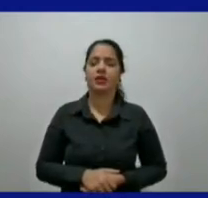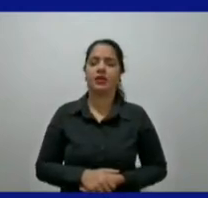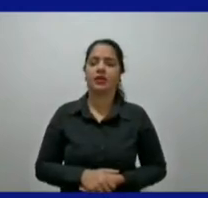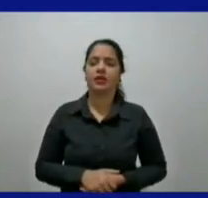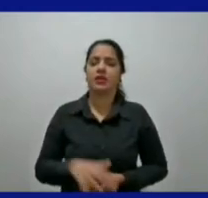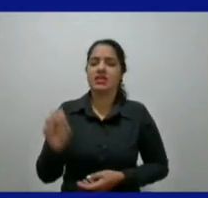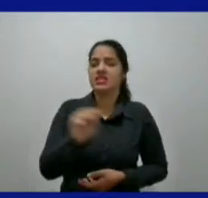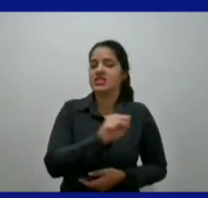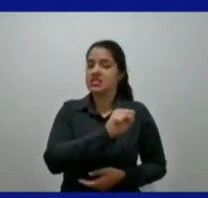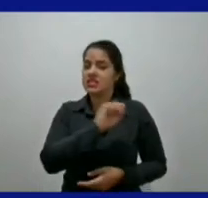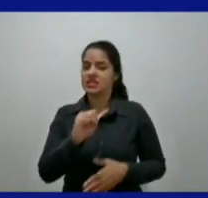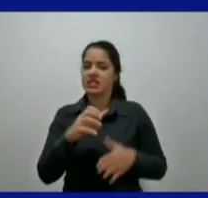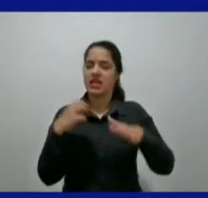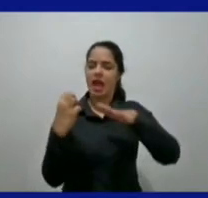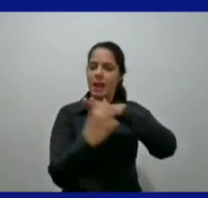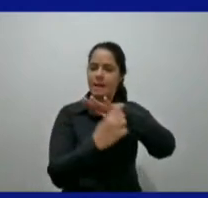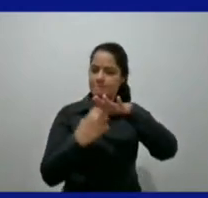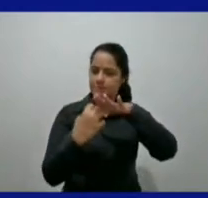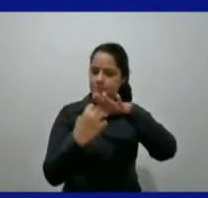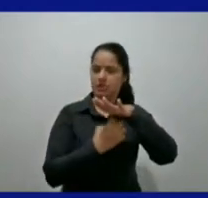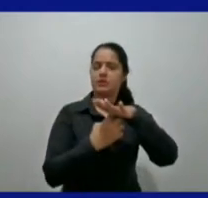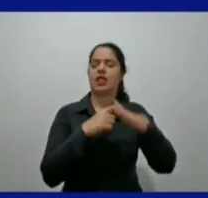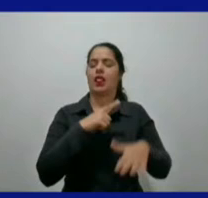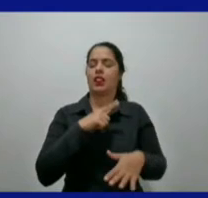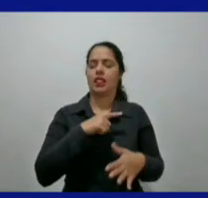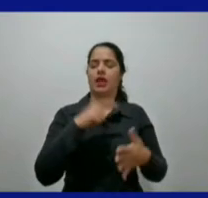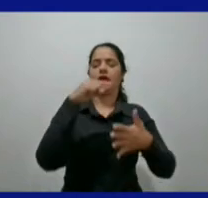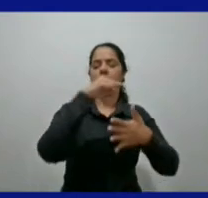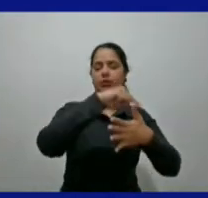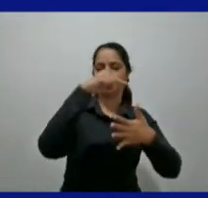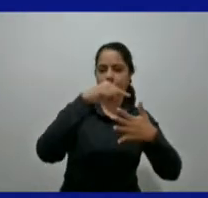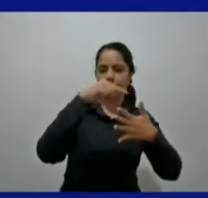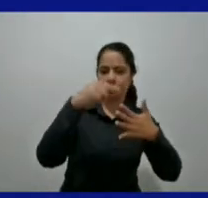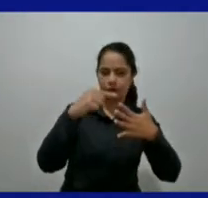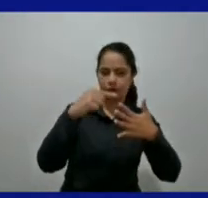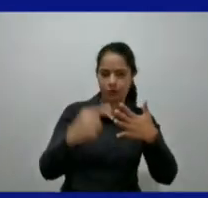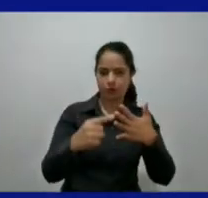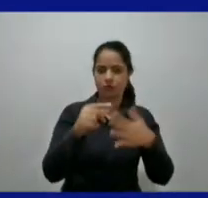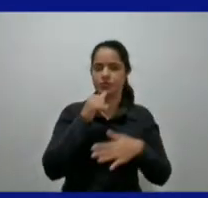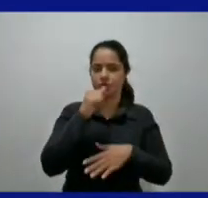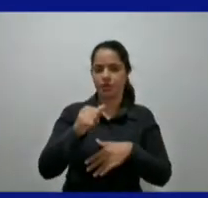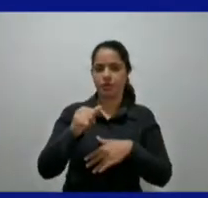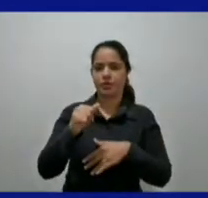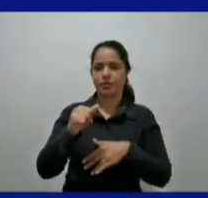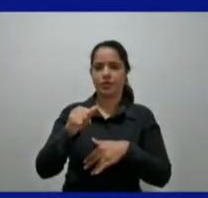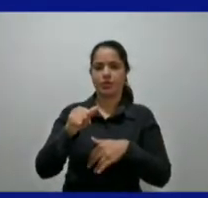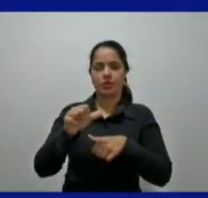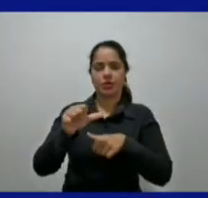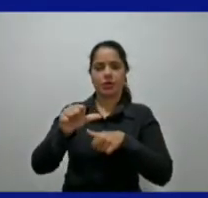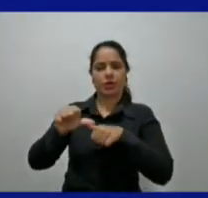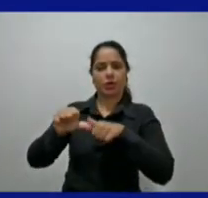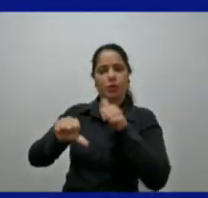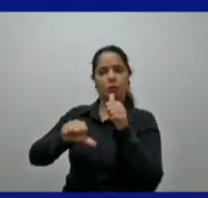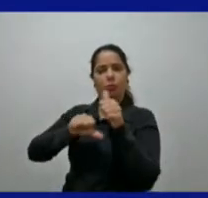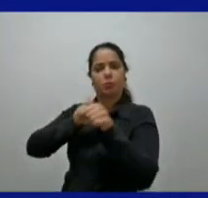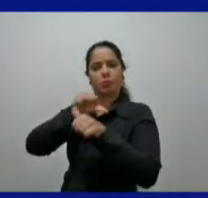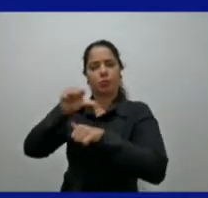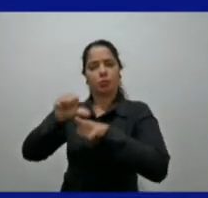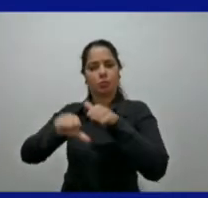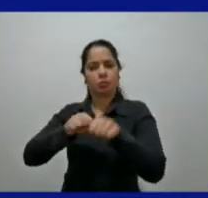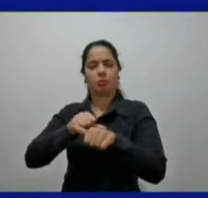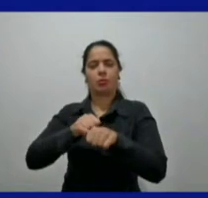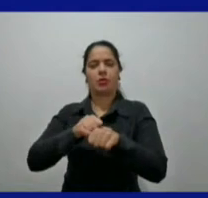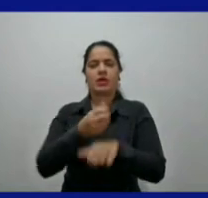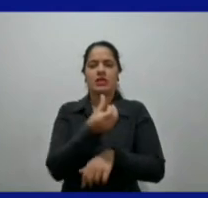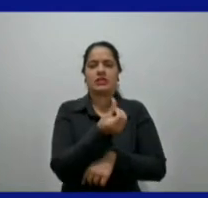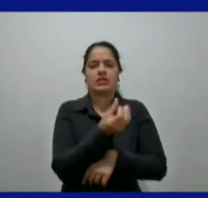como seus indicadores que ela restaurou 600 hectares de florestas, isso pode